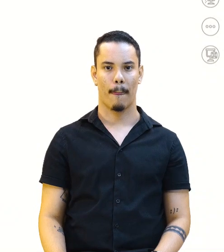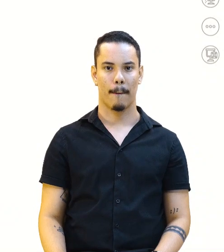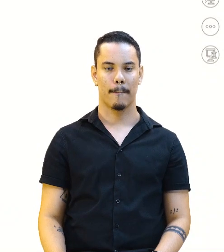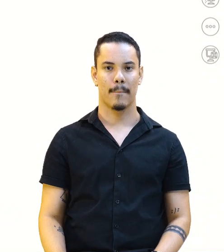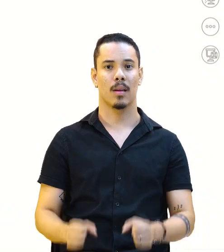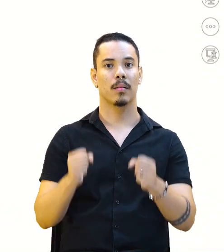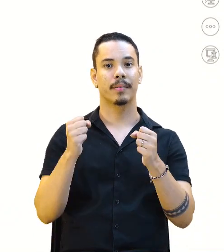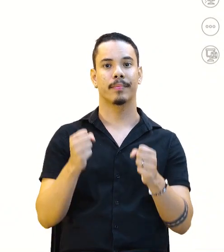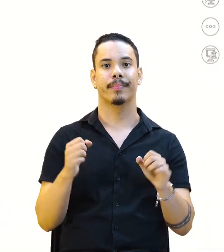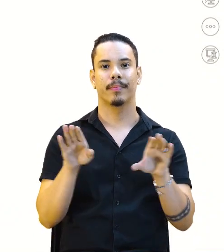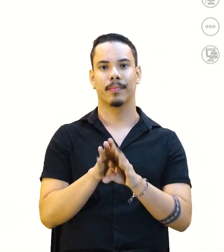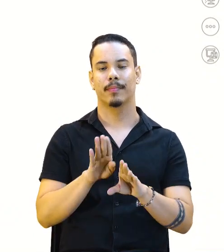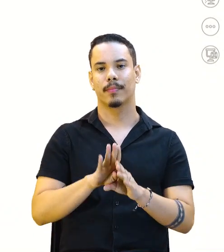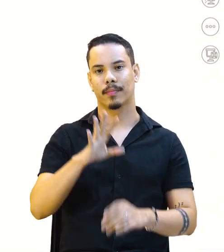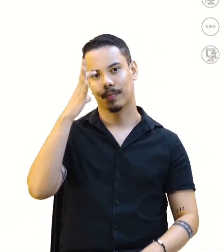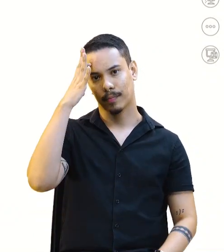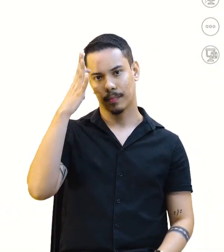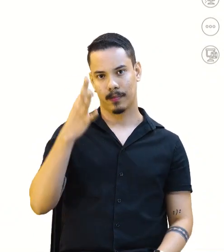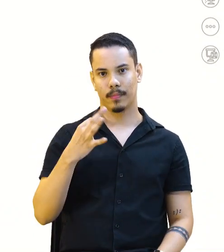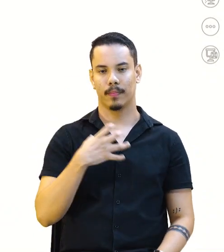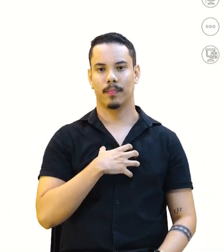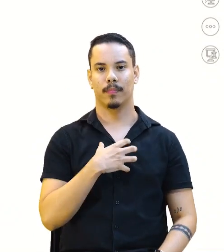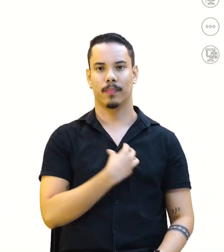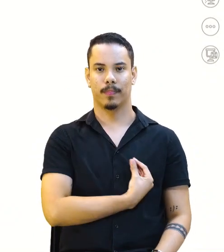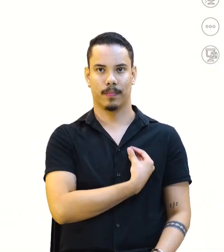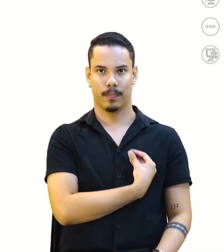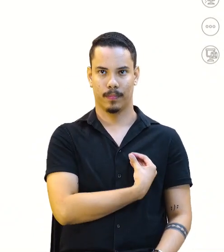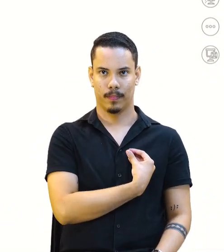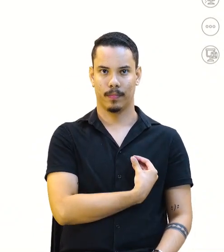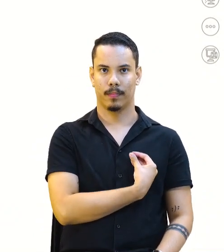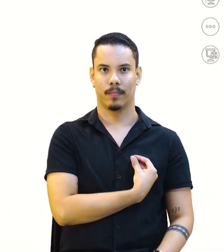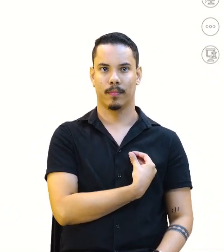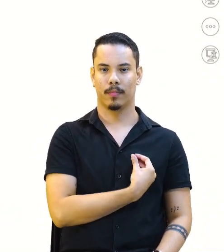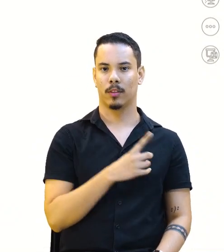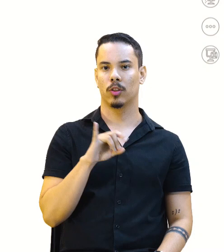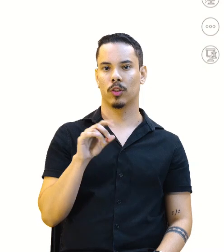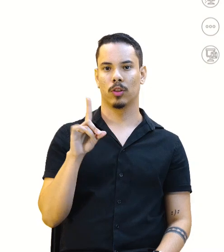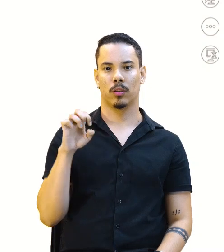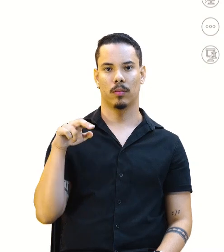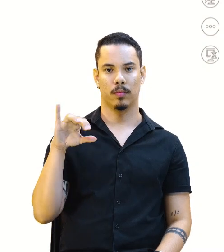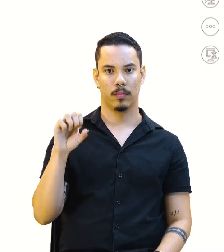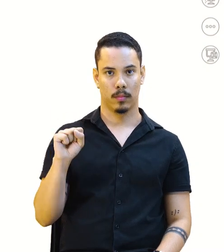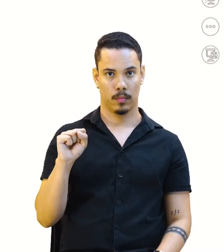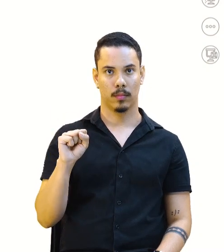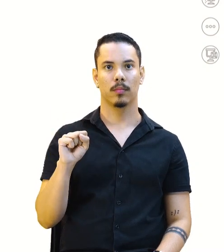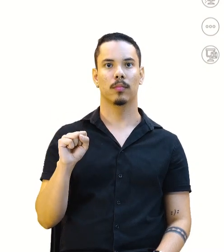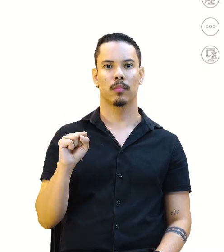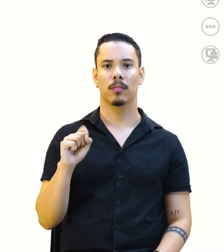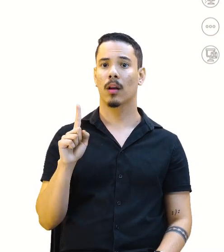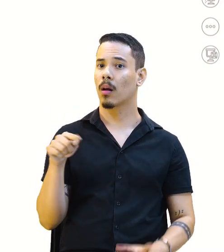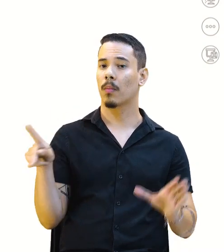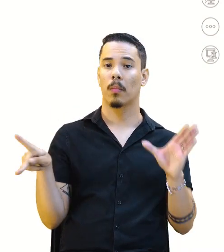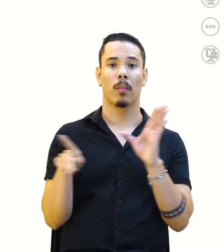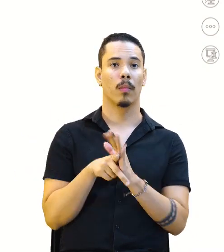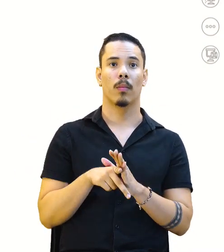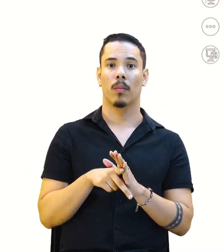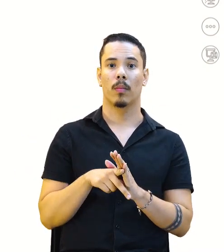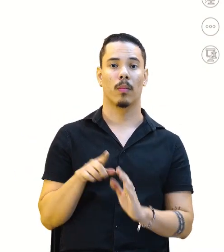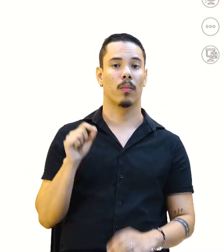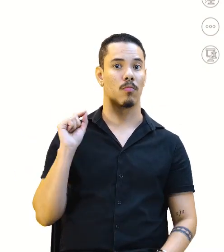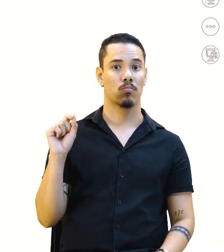Podemos entender que essa forma de viver, ó, lá, Diógenes, era a sua própria, e